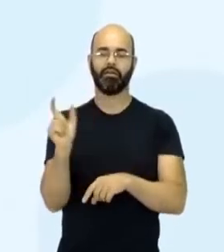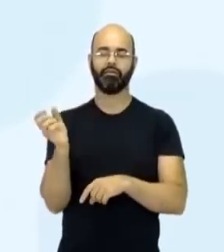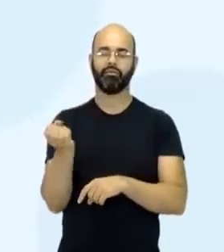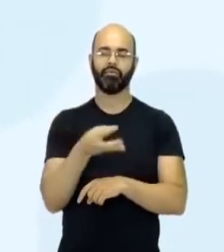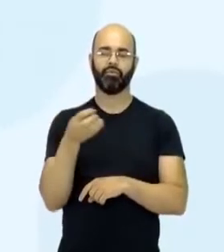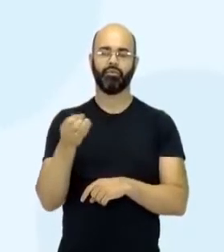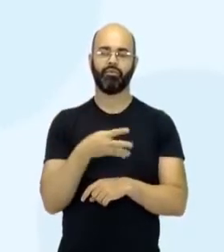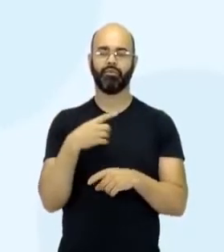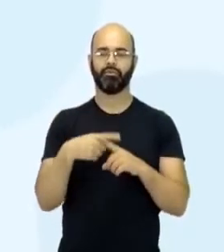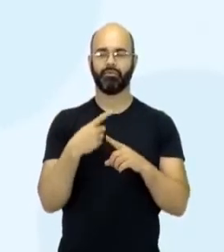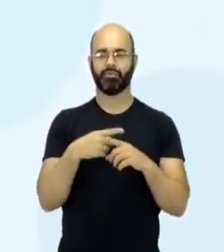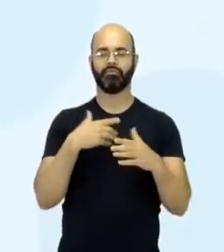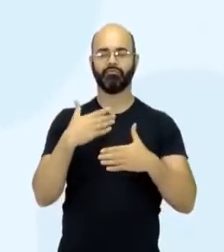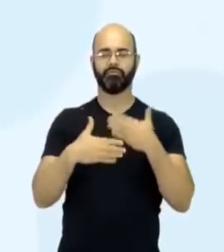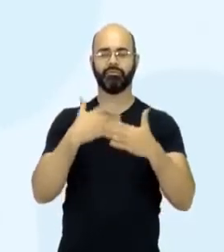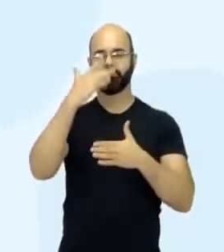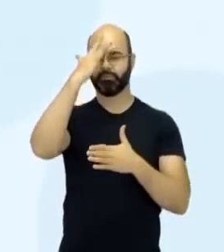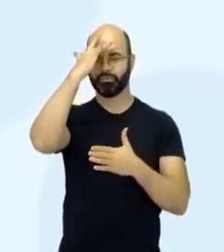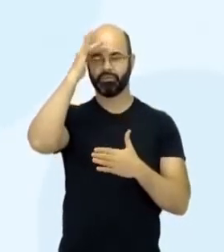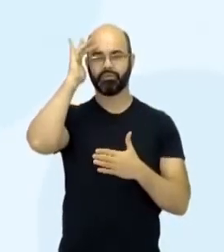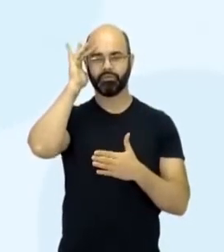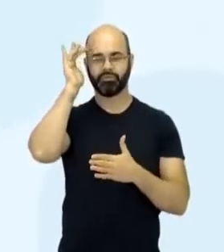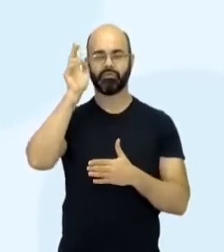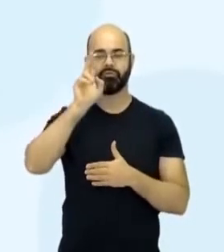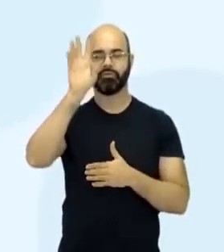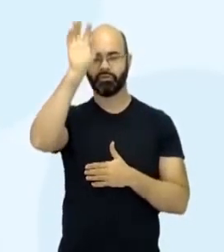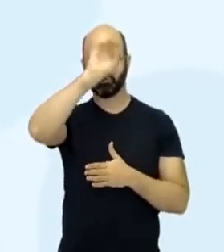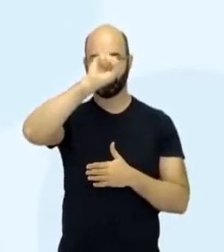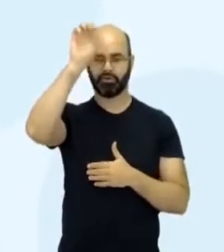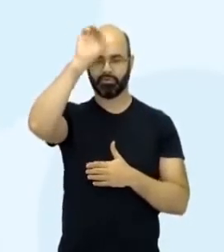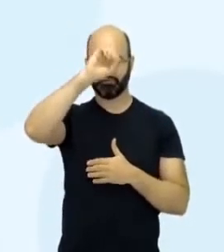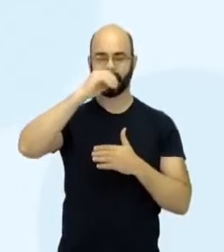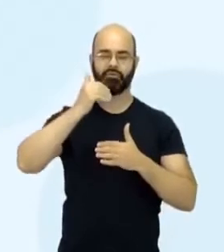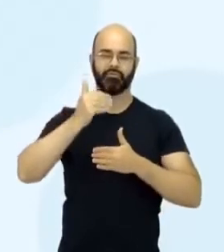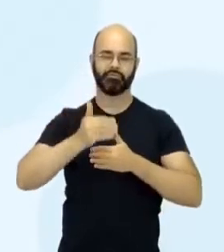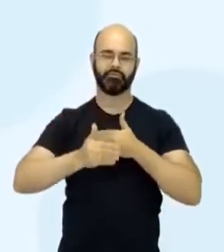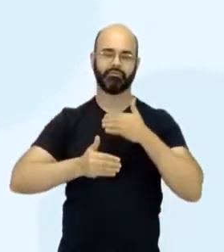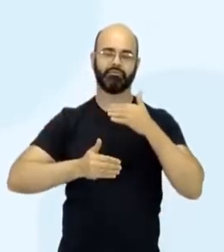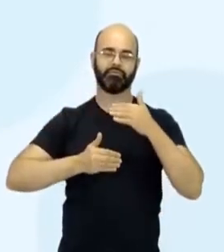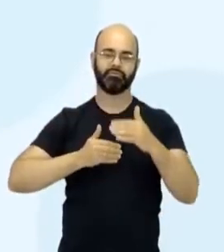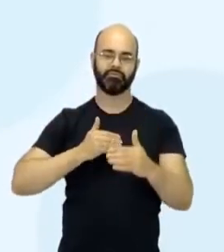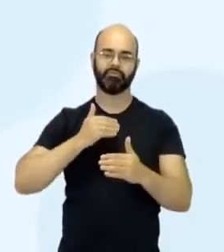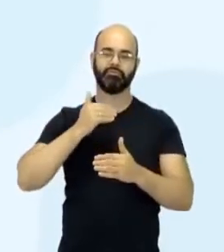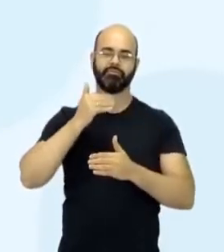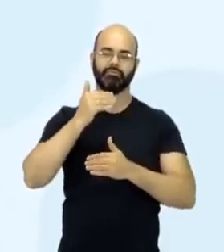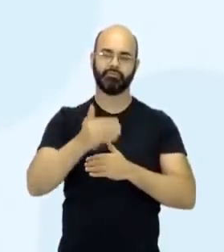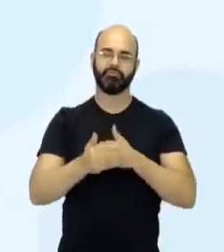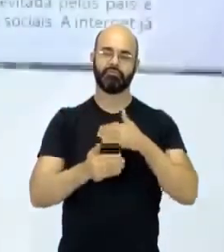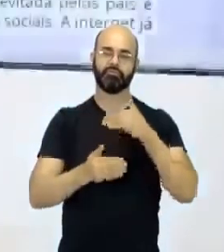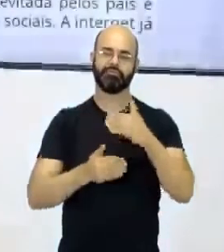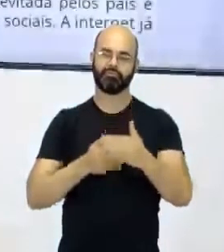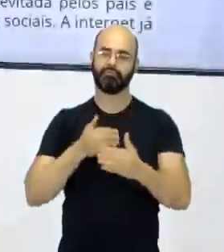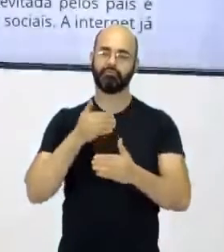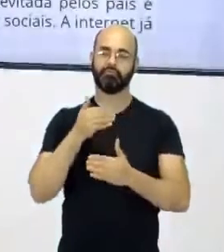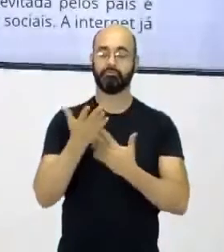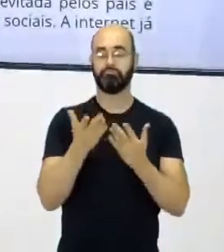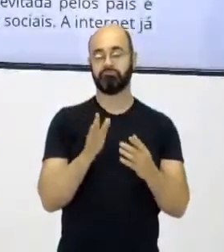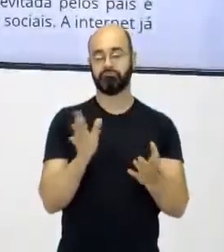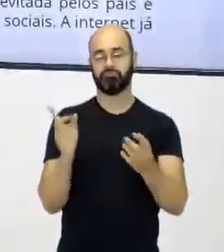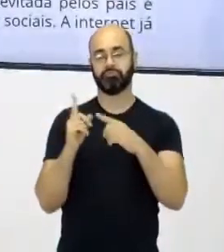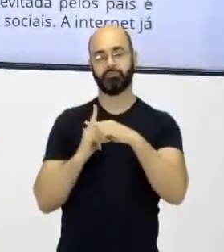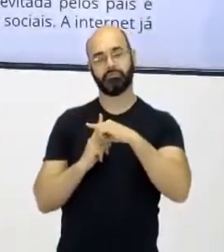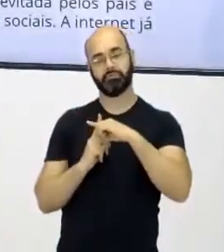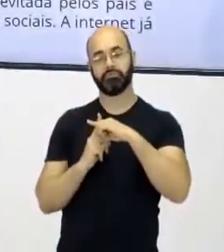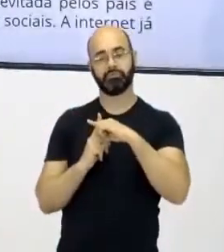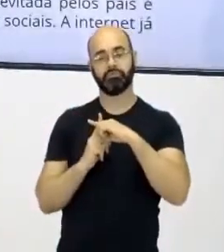tem aumentado de forma contínua e gradual. Então, ele coloca aí o que pode ser positivo também nas